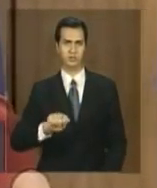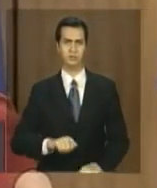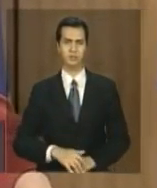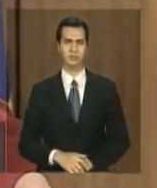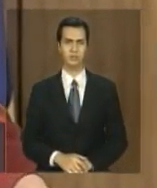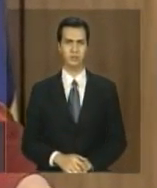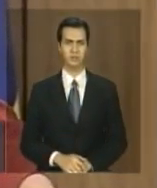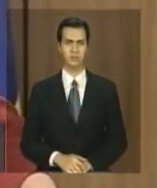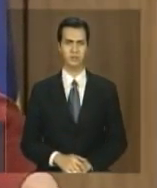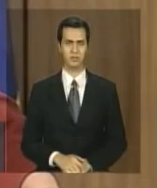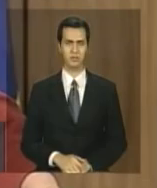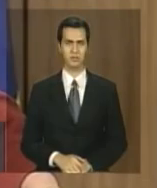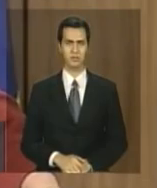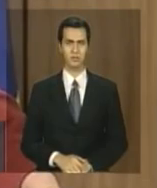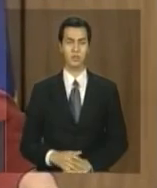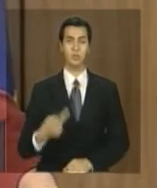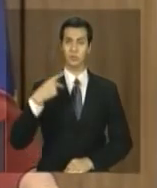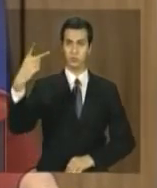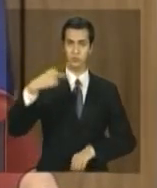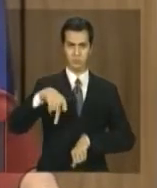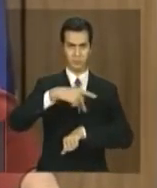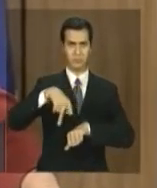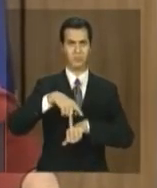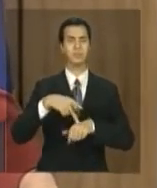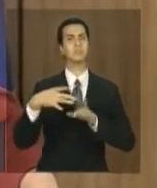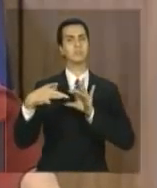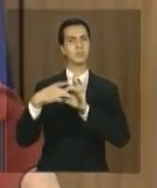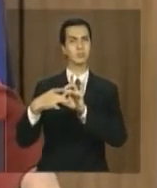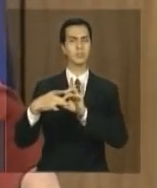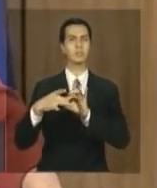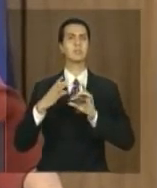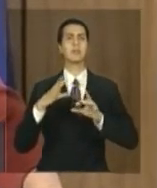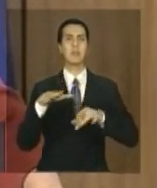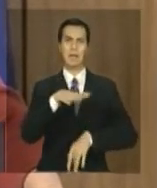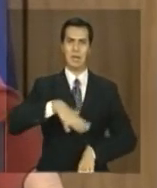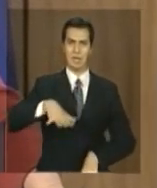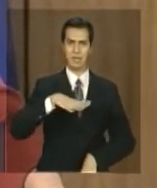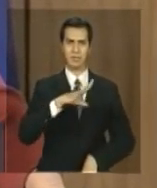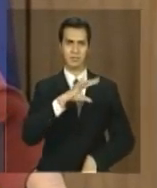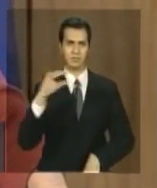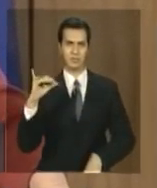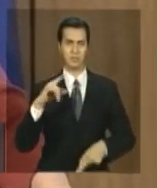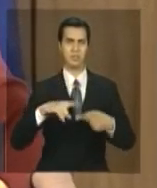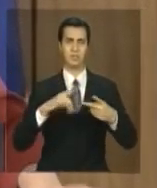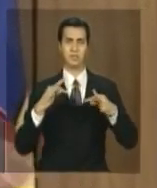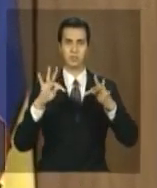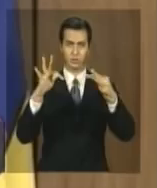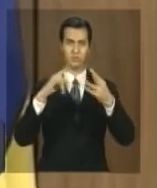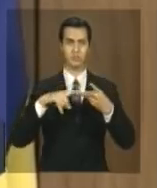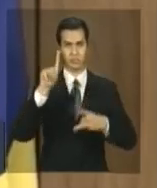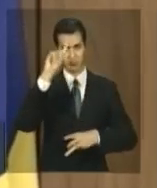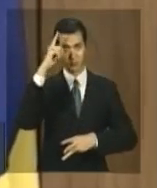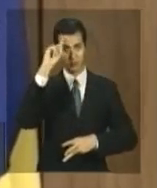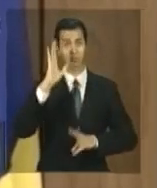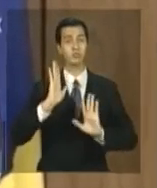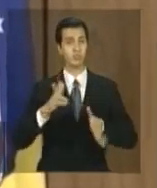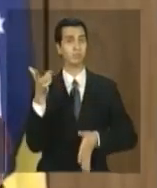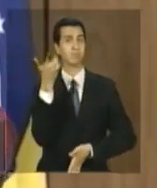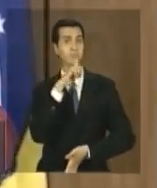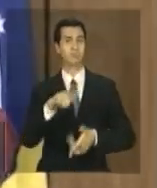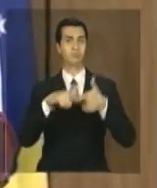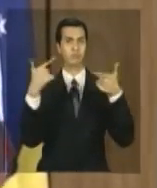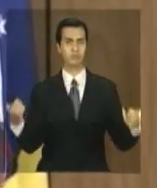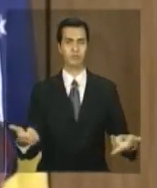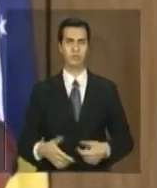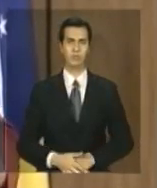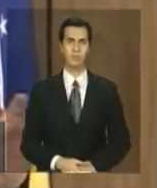Nossa cooperação em ciência e tecnologia e inovação já produz resultados positivos. O Conselho